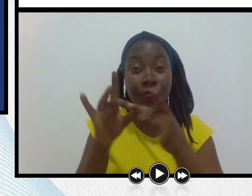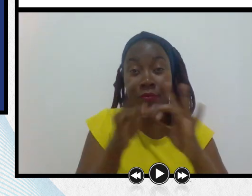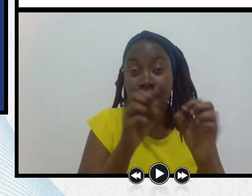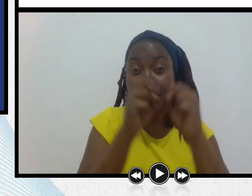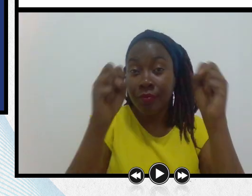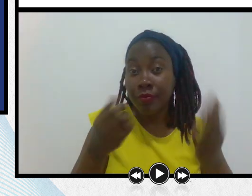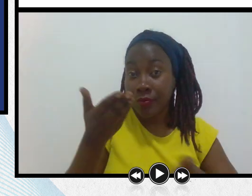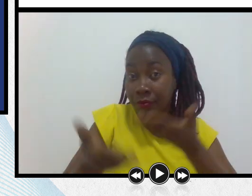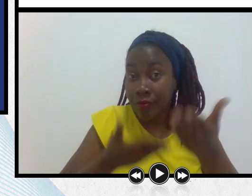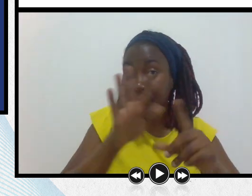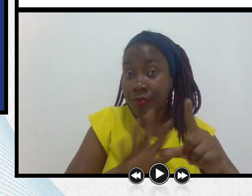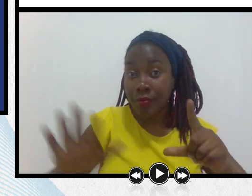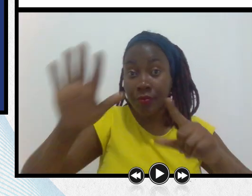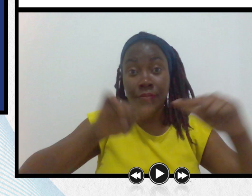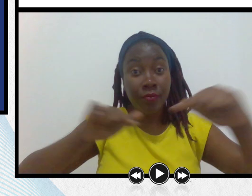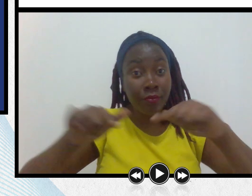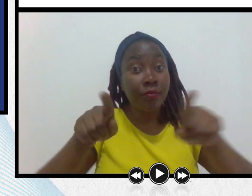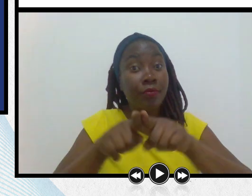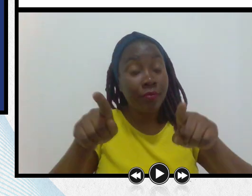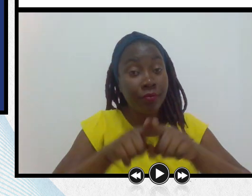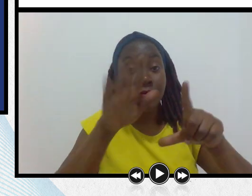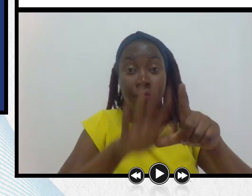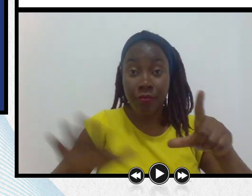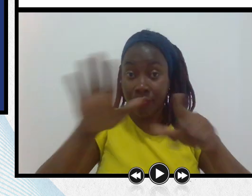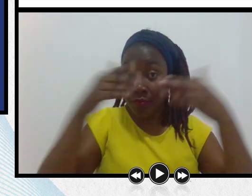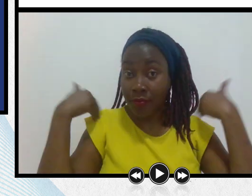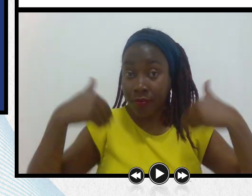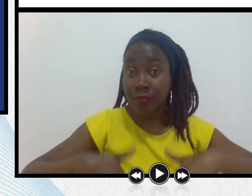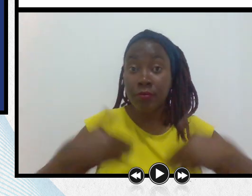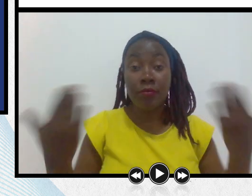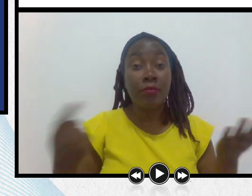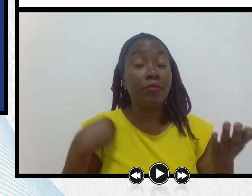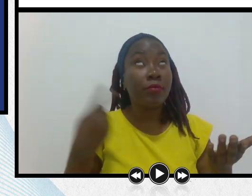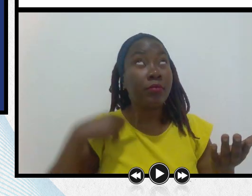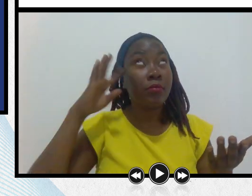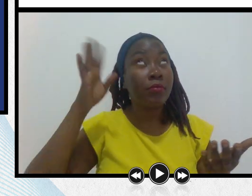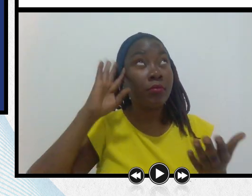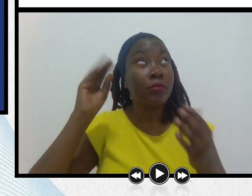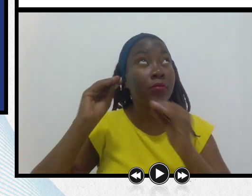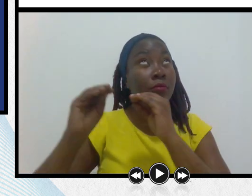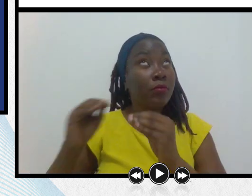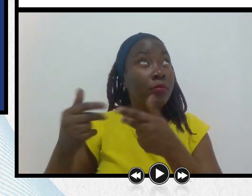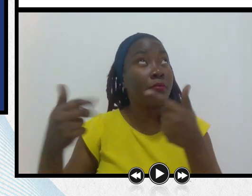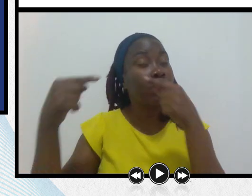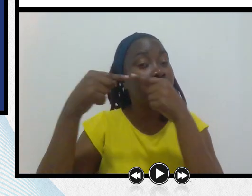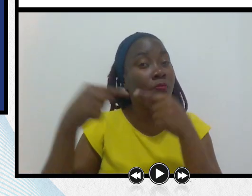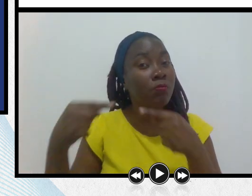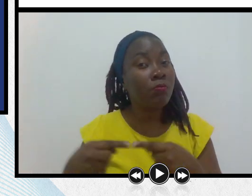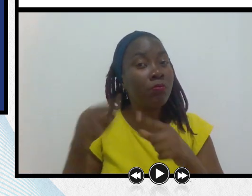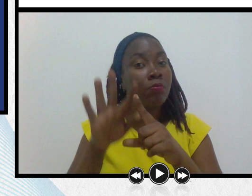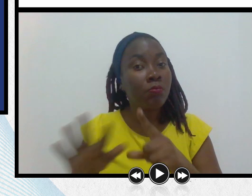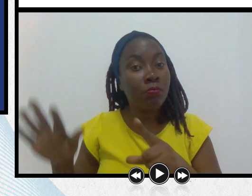de tratamento com o ambiente de trabalho e também com o ambiente físico, né? Então, a gente sempre pensa em colocar coisas que façam sentido, né,